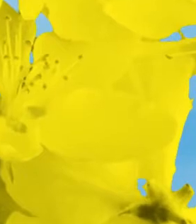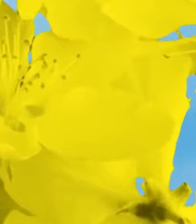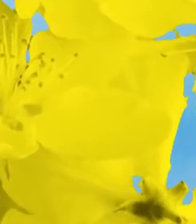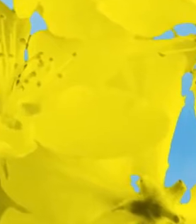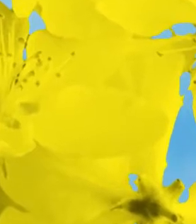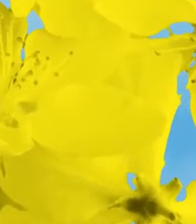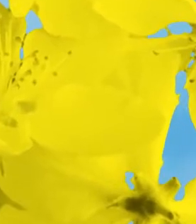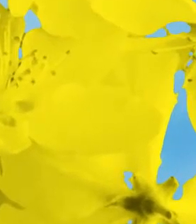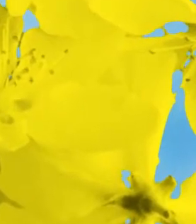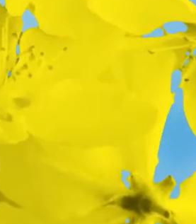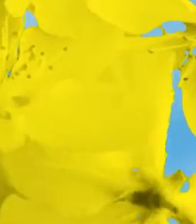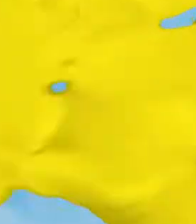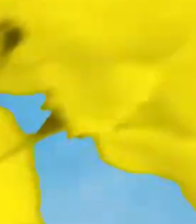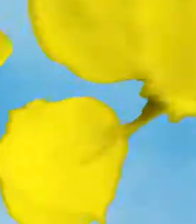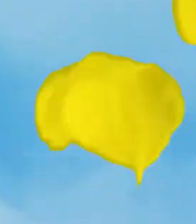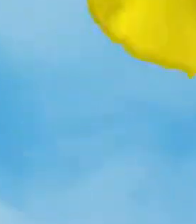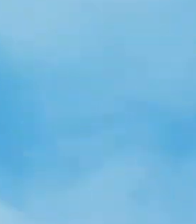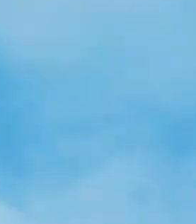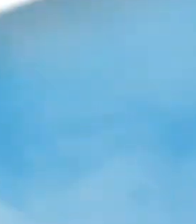E aí